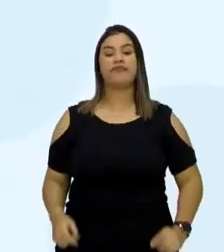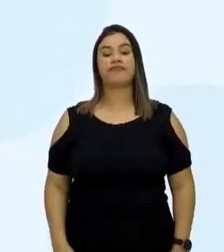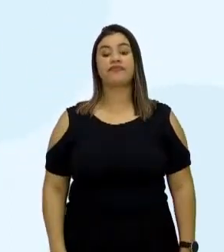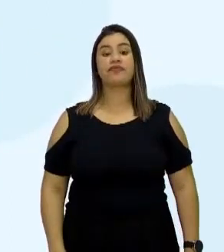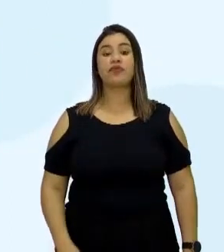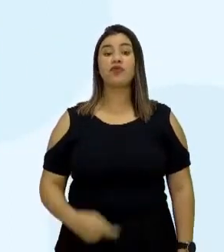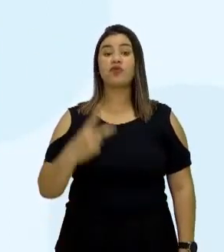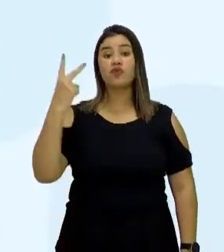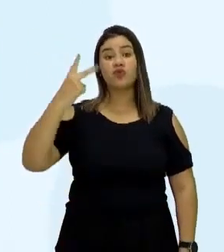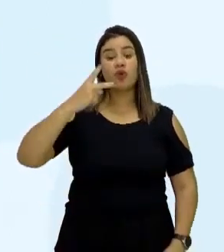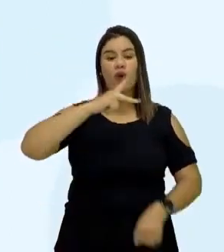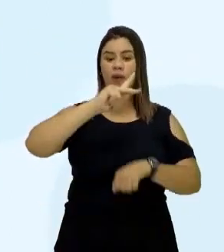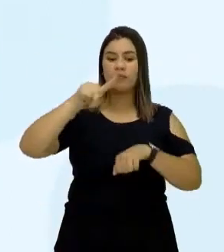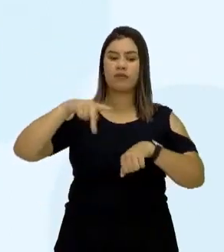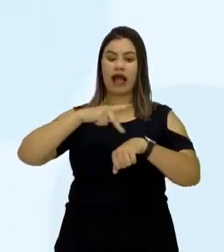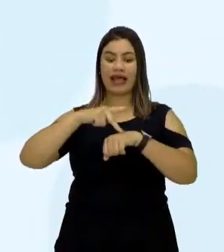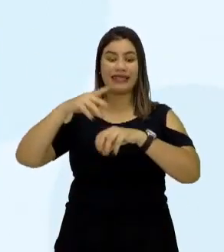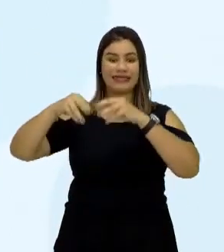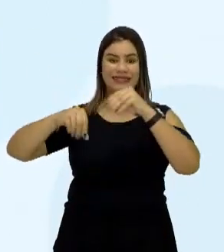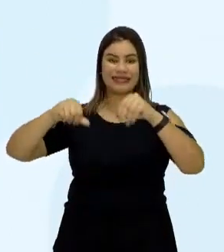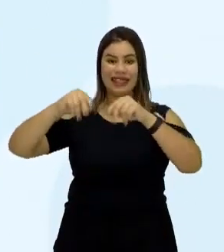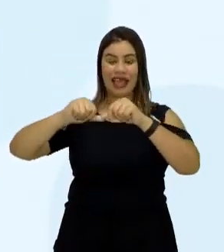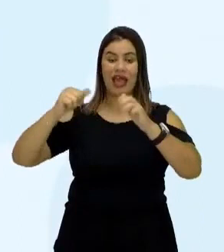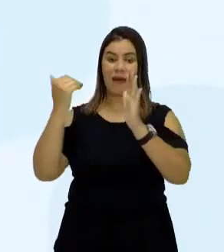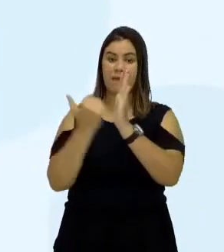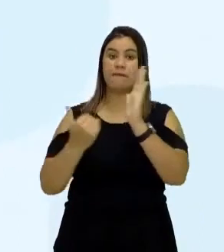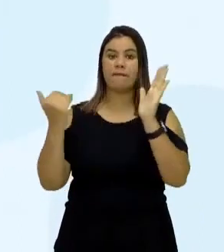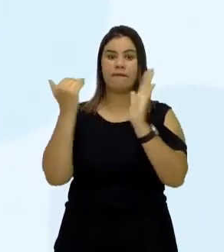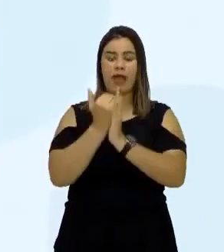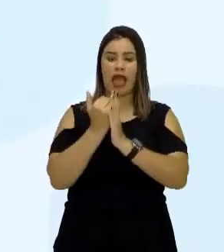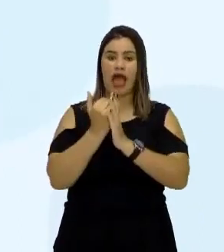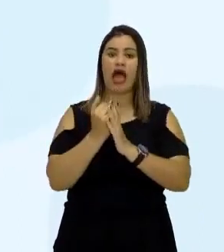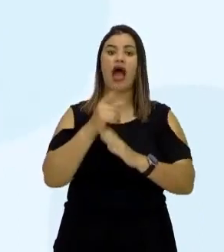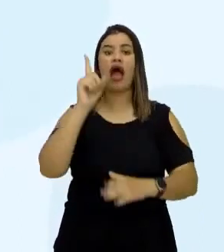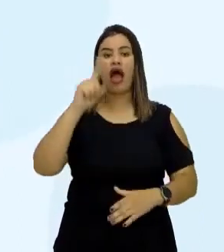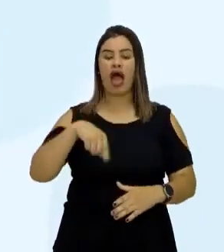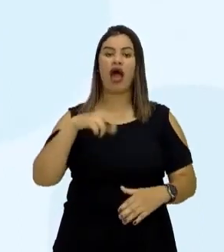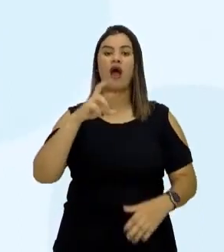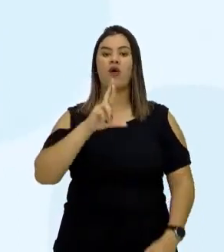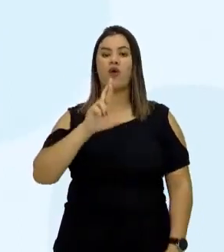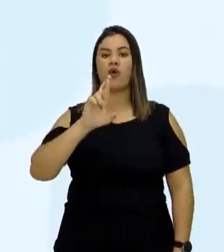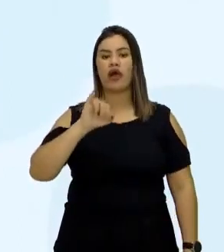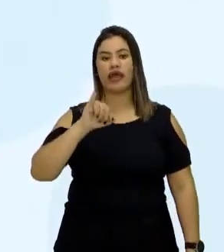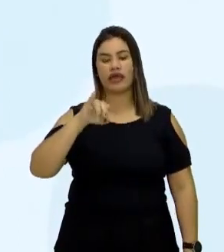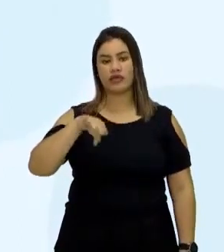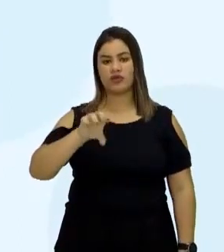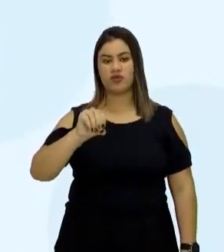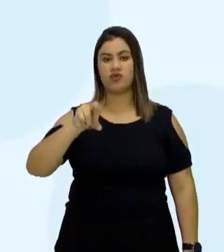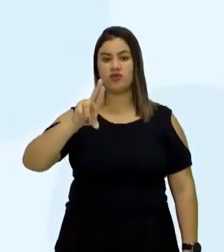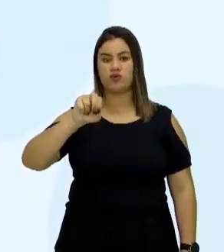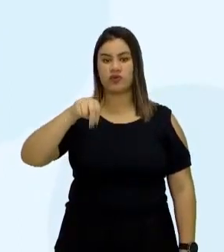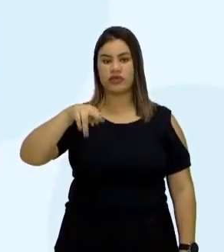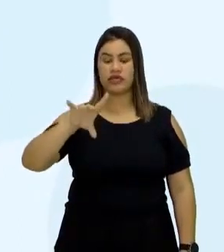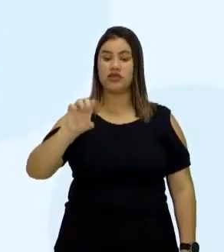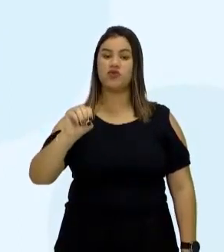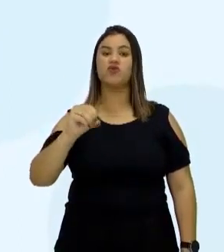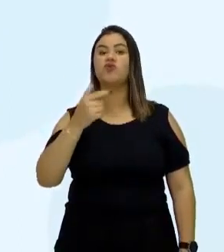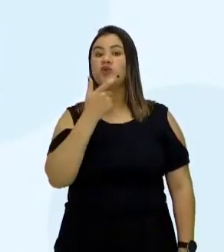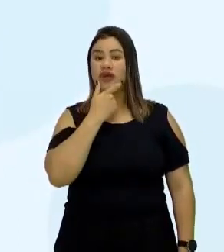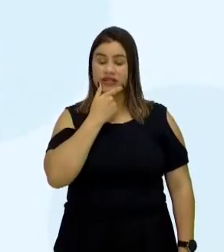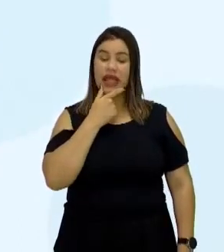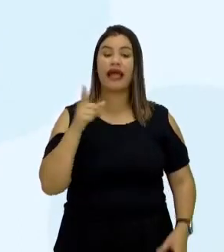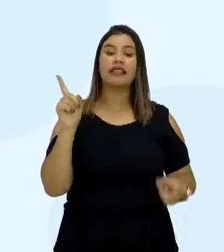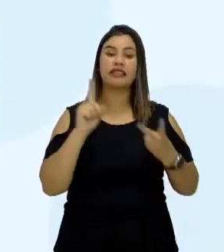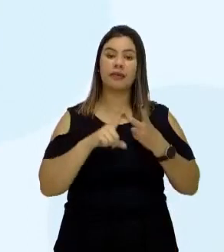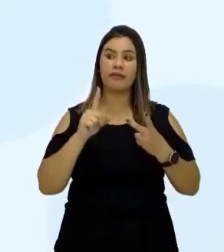um maior pedaço de terras do continente africano, né, o Reino Unido, né, a Inglaterra, né, e a França,